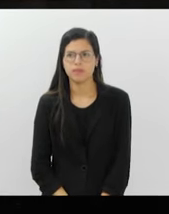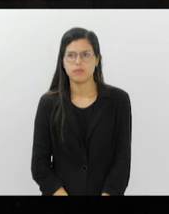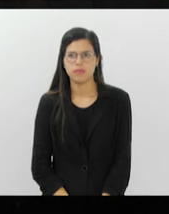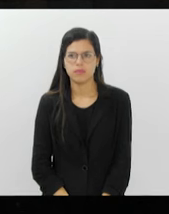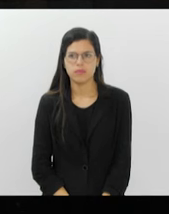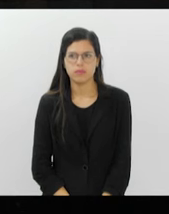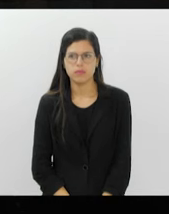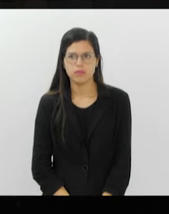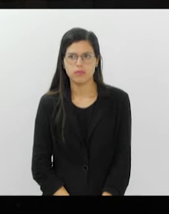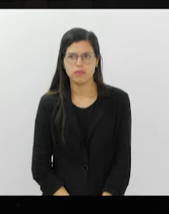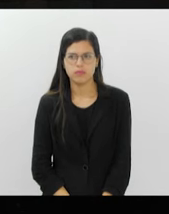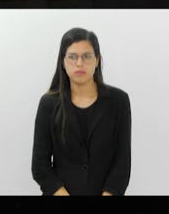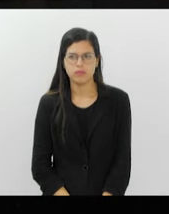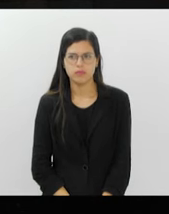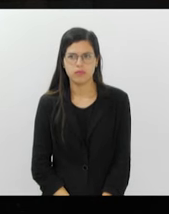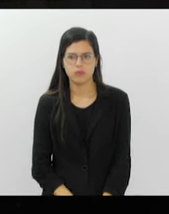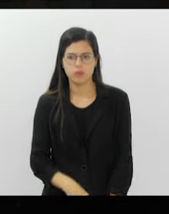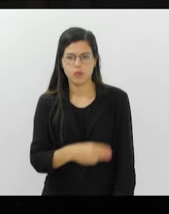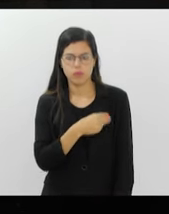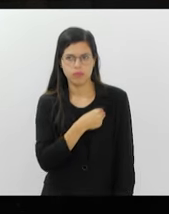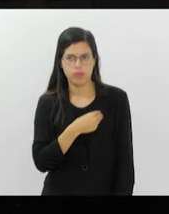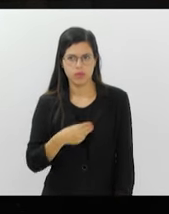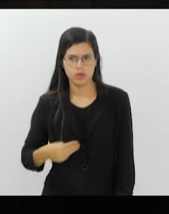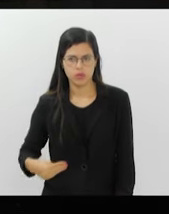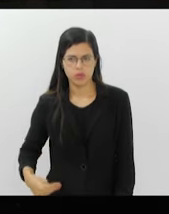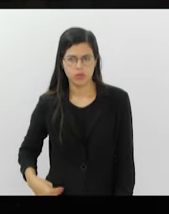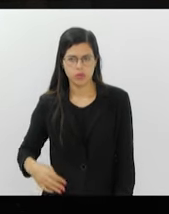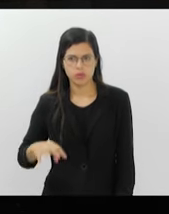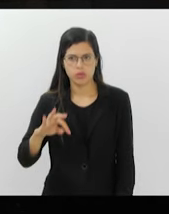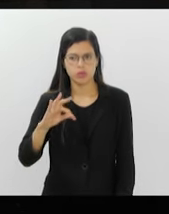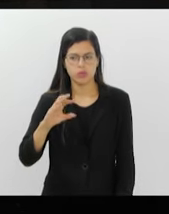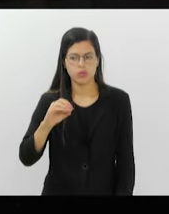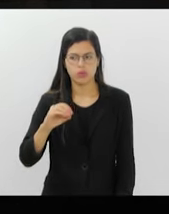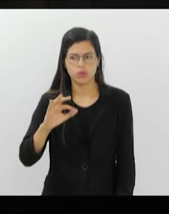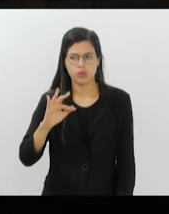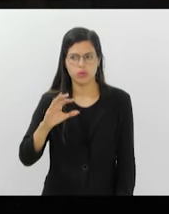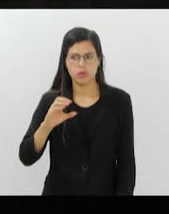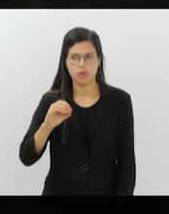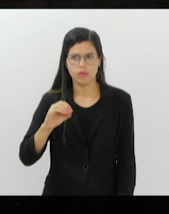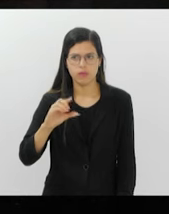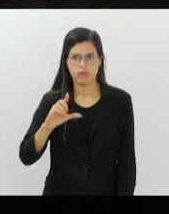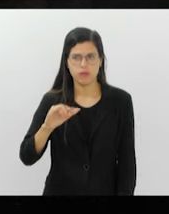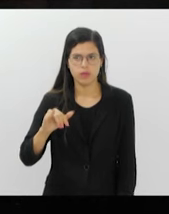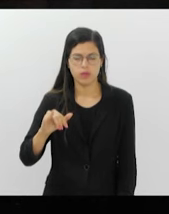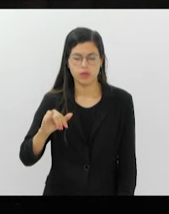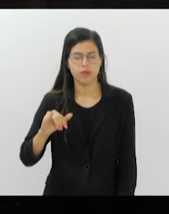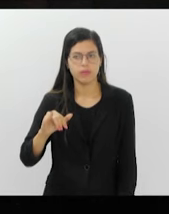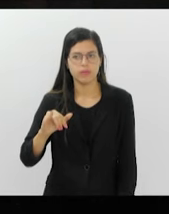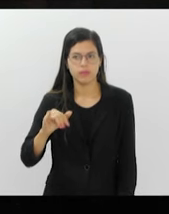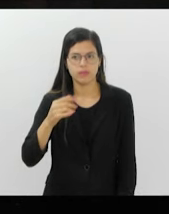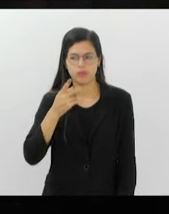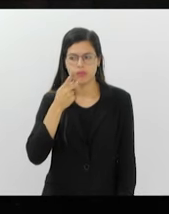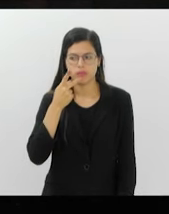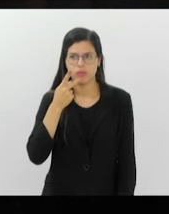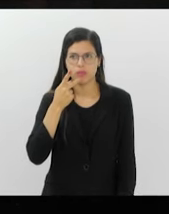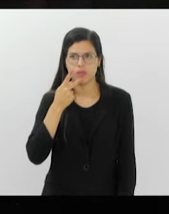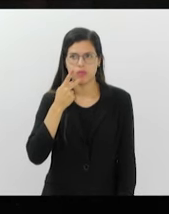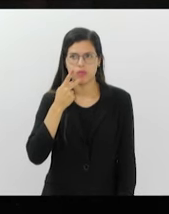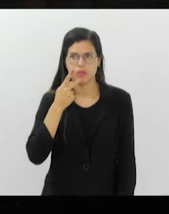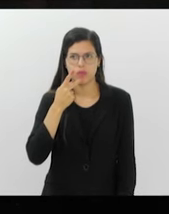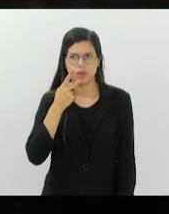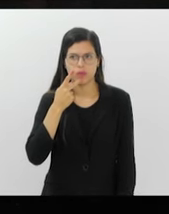reais e o ministro tles nesta audiência reafirmou que daria